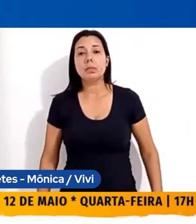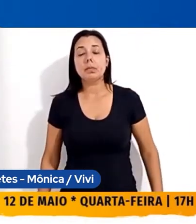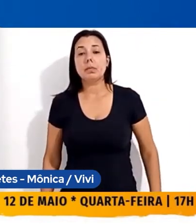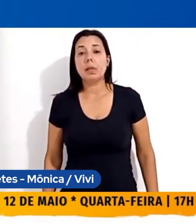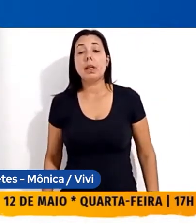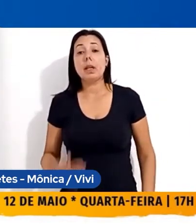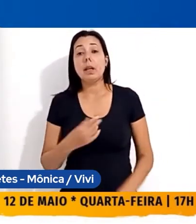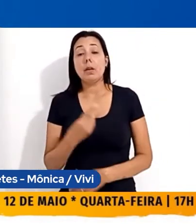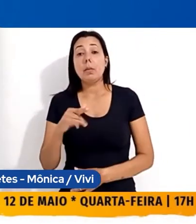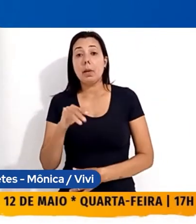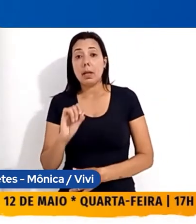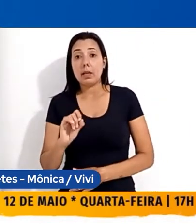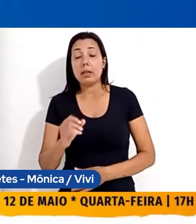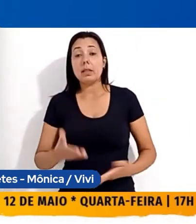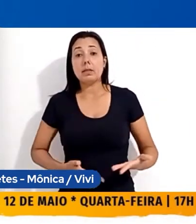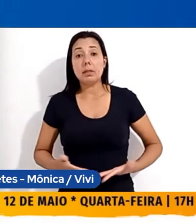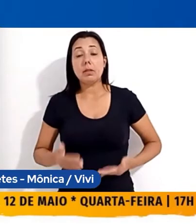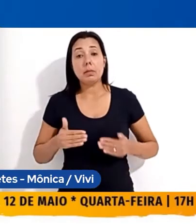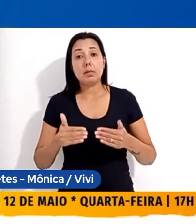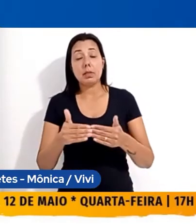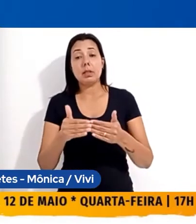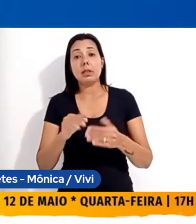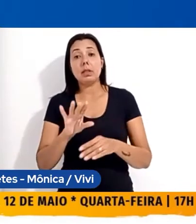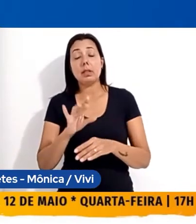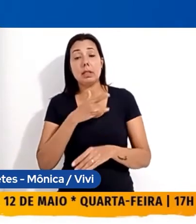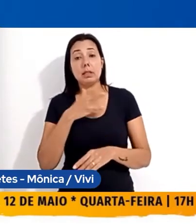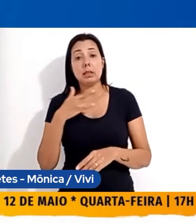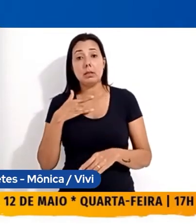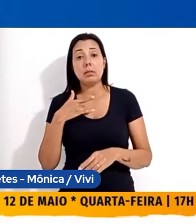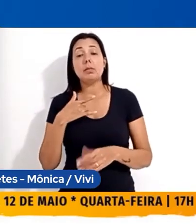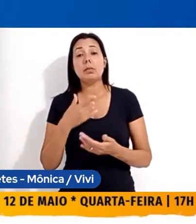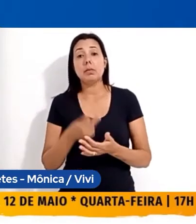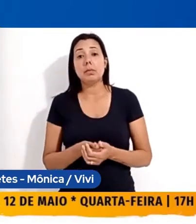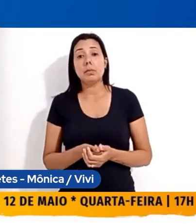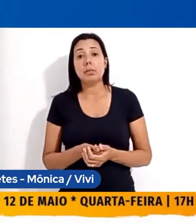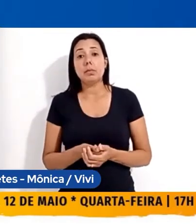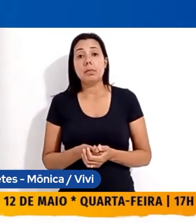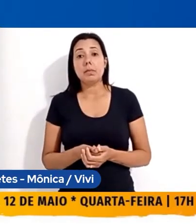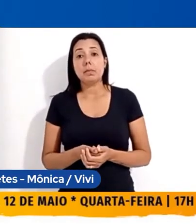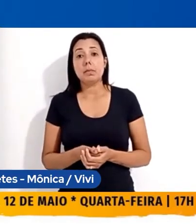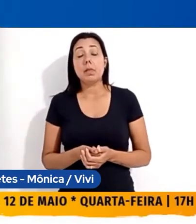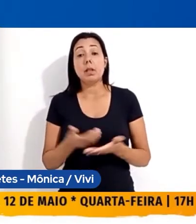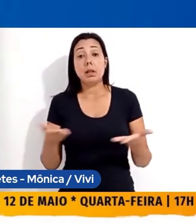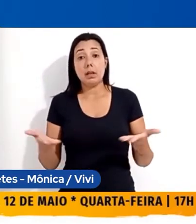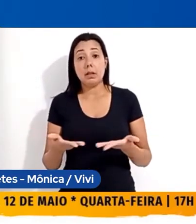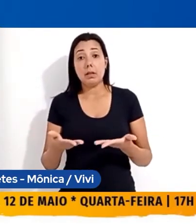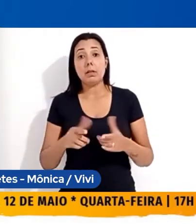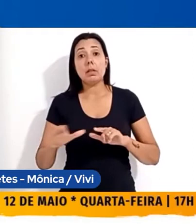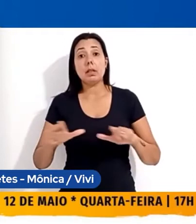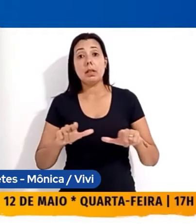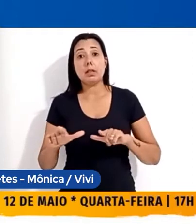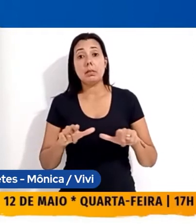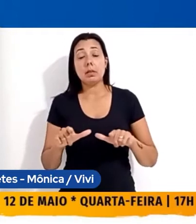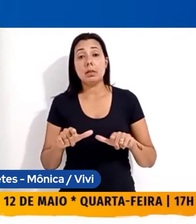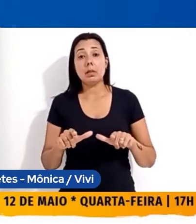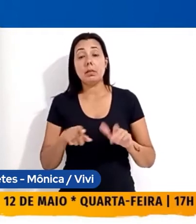sou servidor do Ministério da Saúde, sou analista de políticas sociais do Ministério da Saúde, e estou atualmente trabalhando como